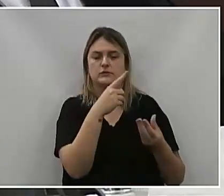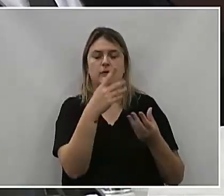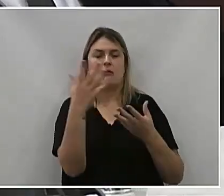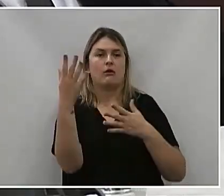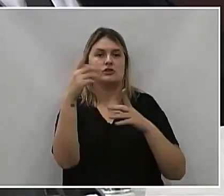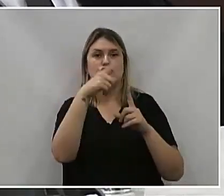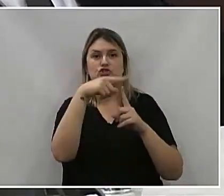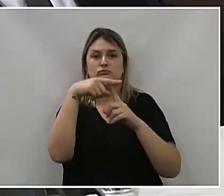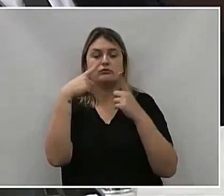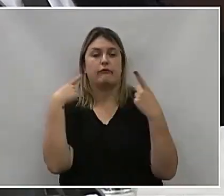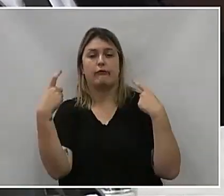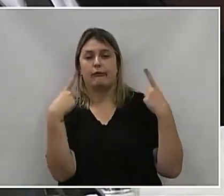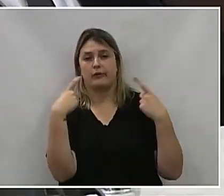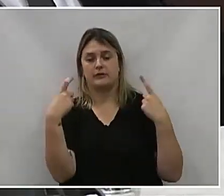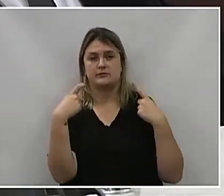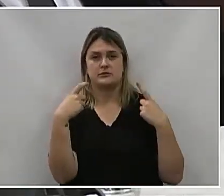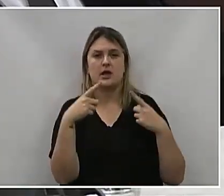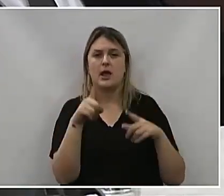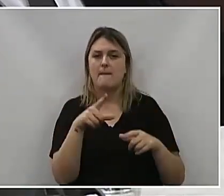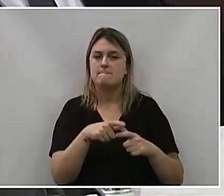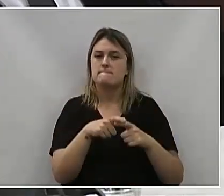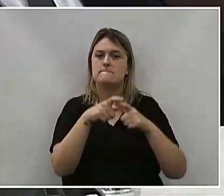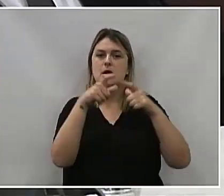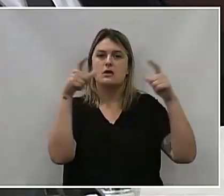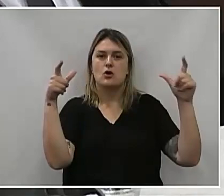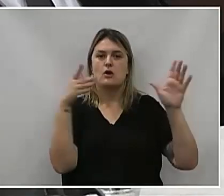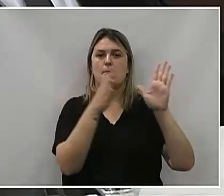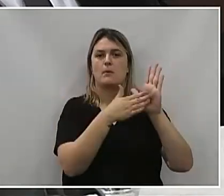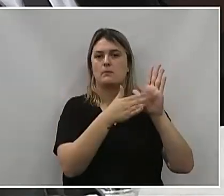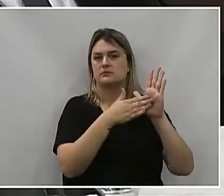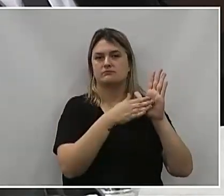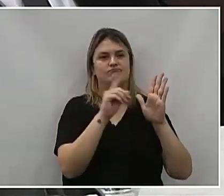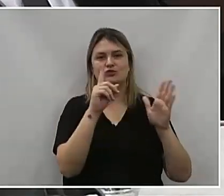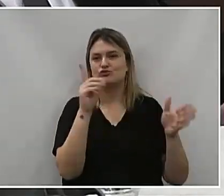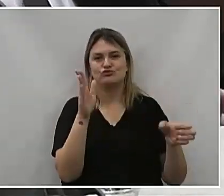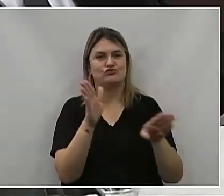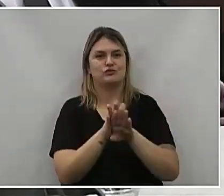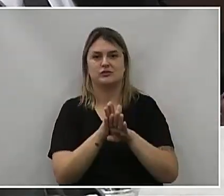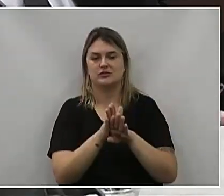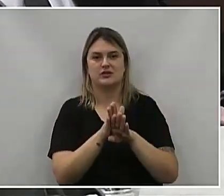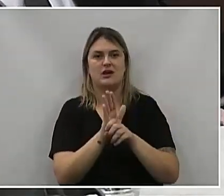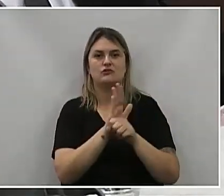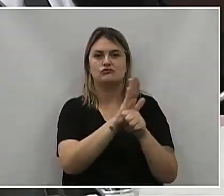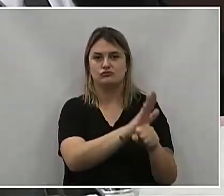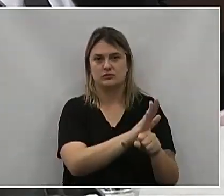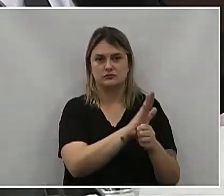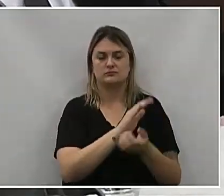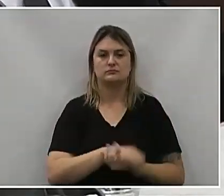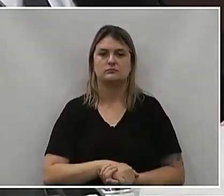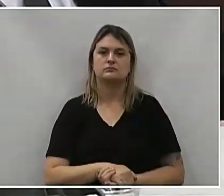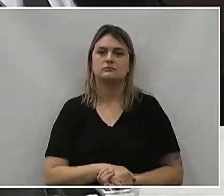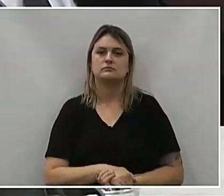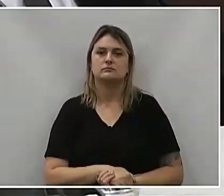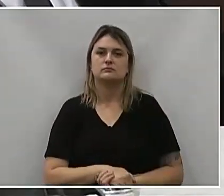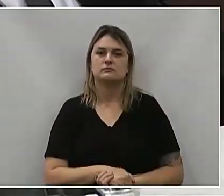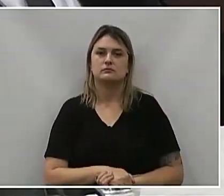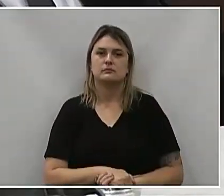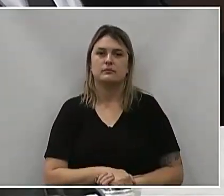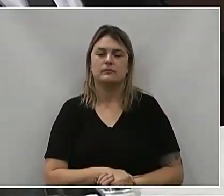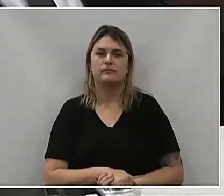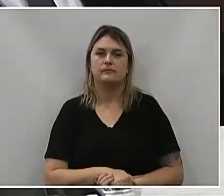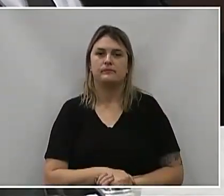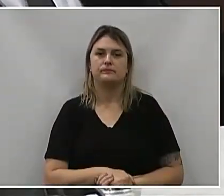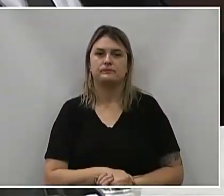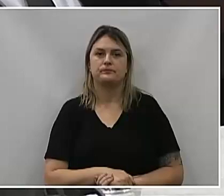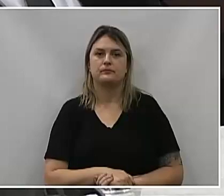essas violências ultrapassa essas campanhas, não chega até elas a ajuda necessária. Eu